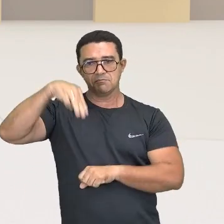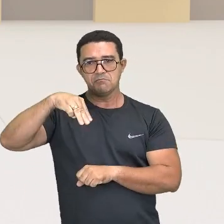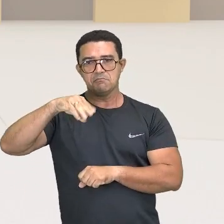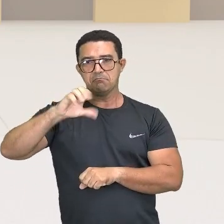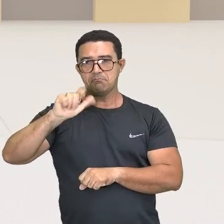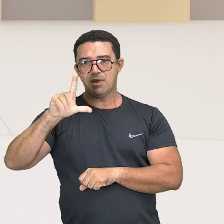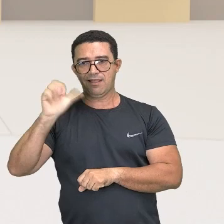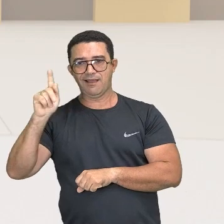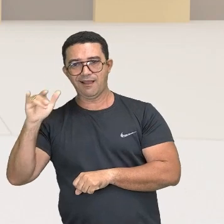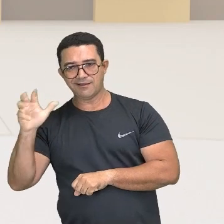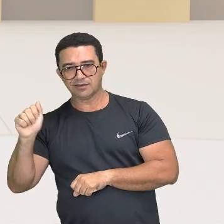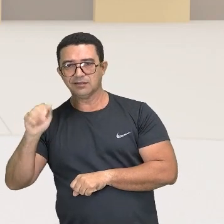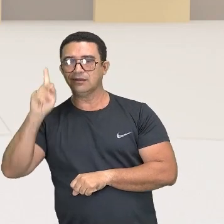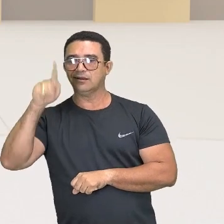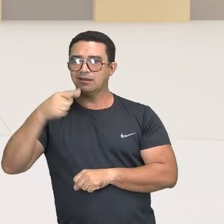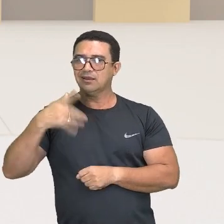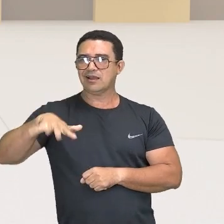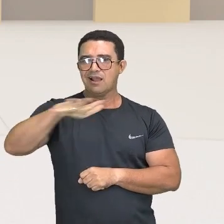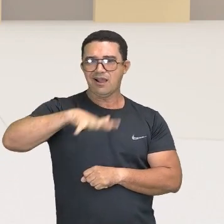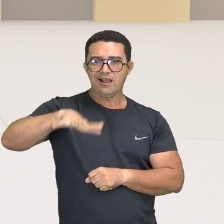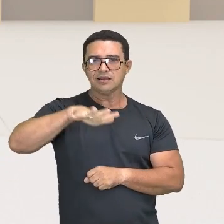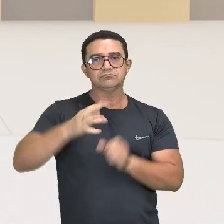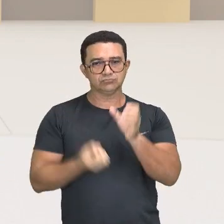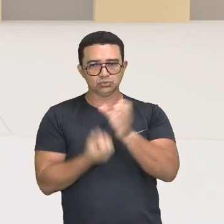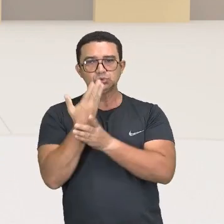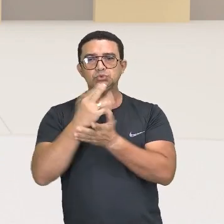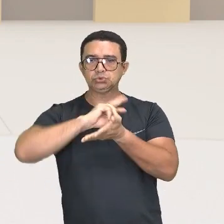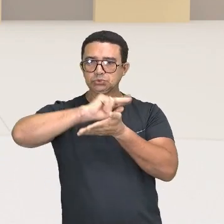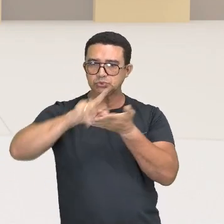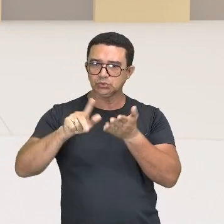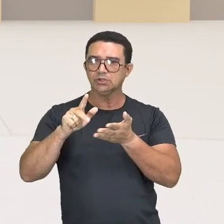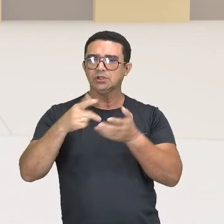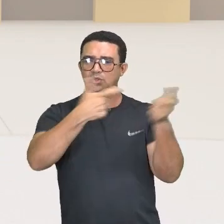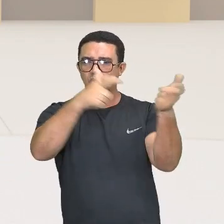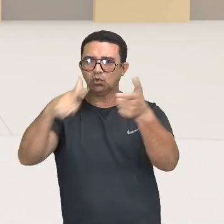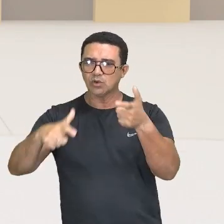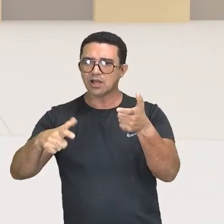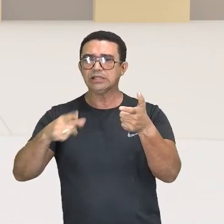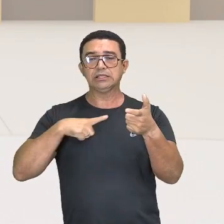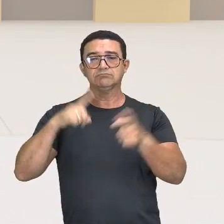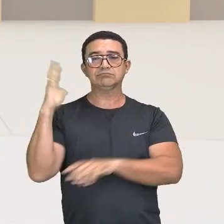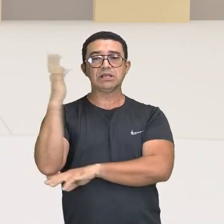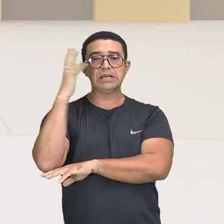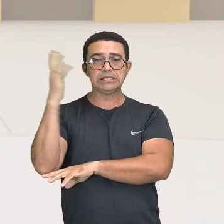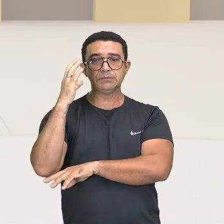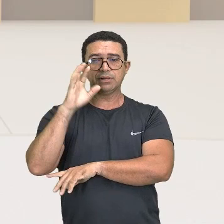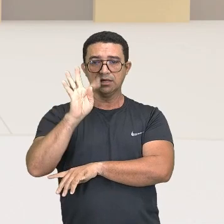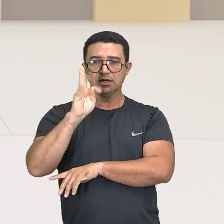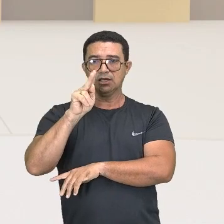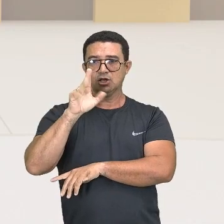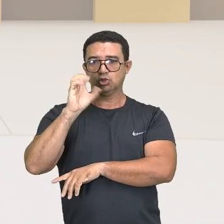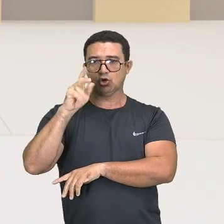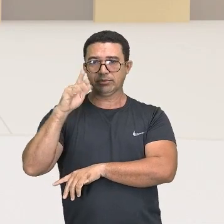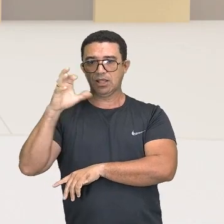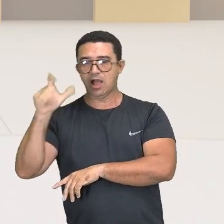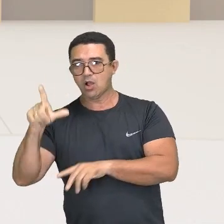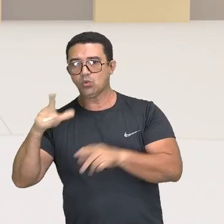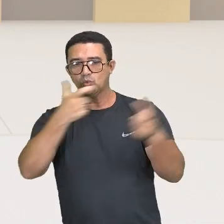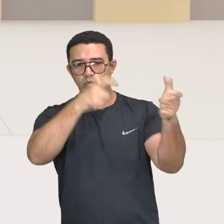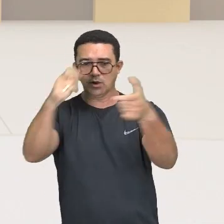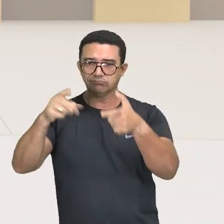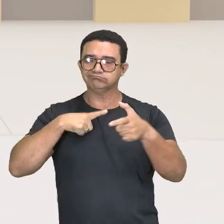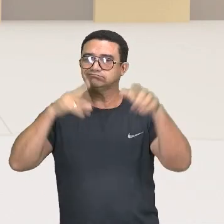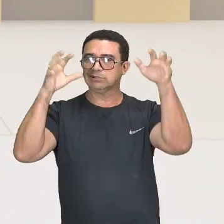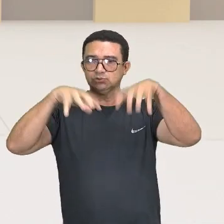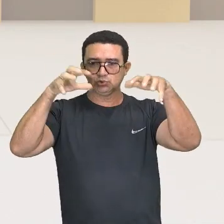estão relacionadas ali com essas áreas tropicais, né? A área que tem ali como clima tropical, regiões ali com chuva, por exemplo,